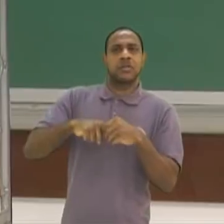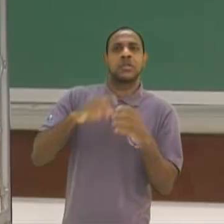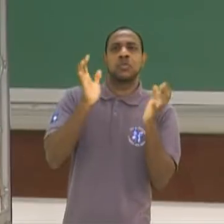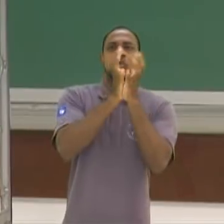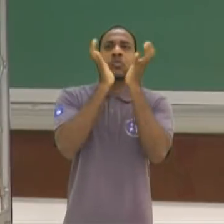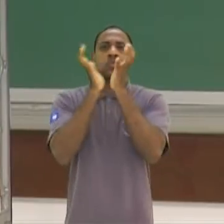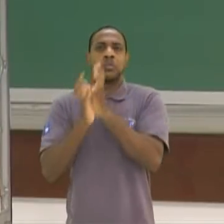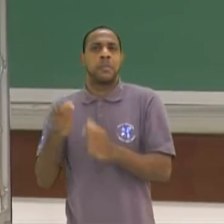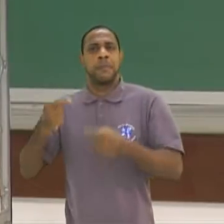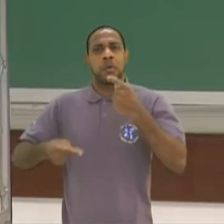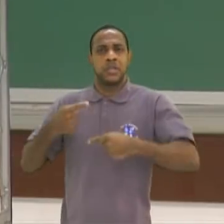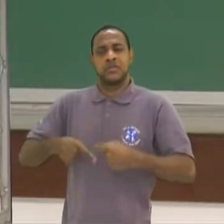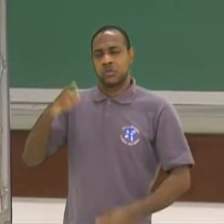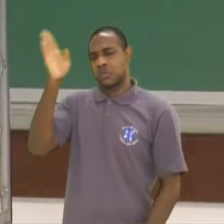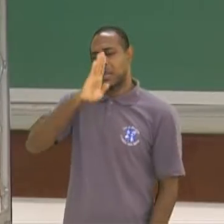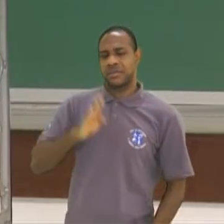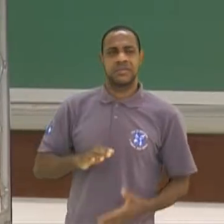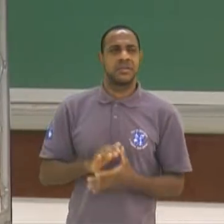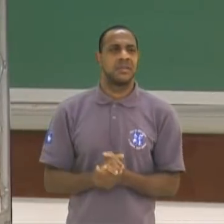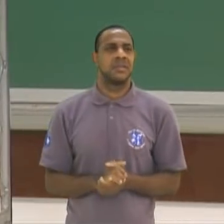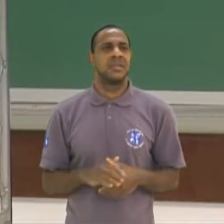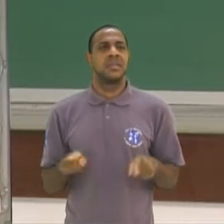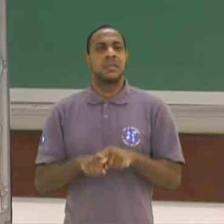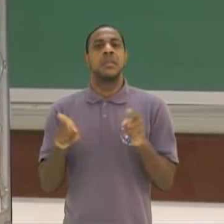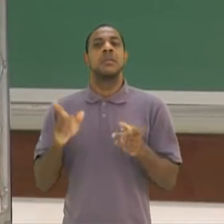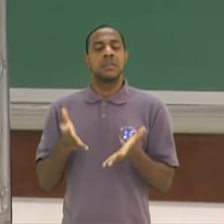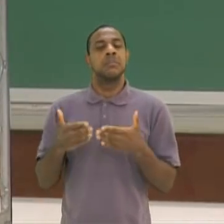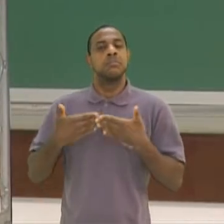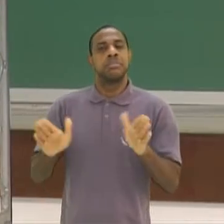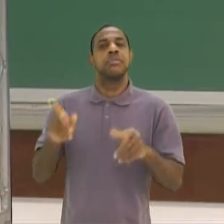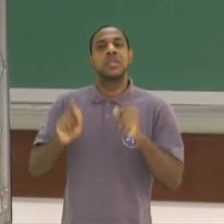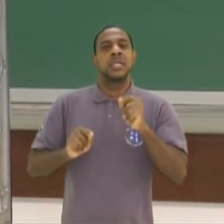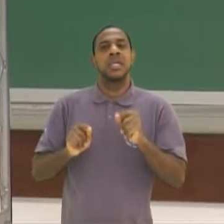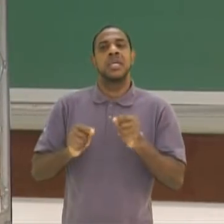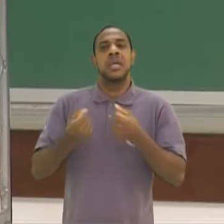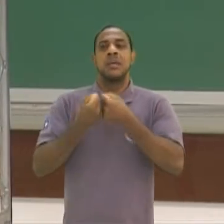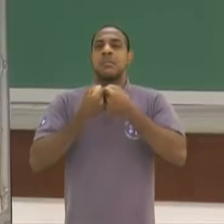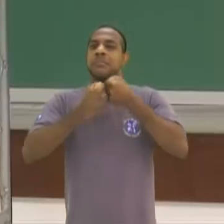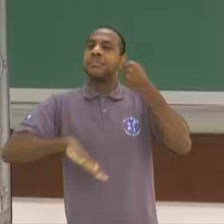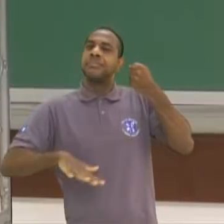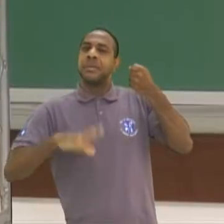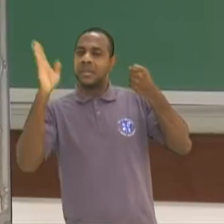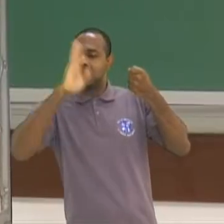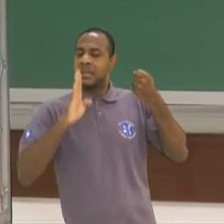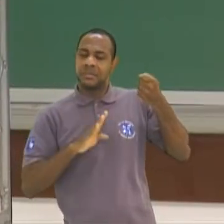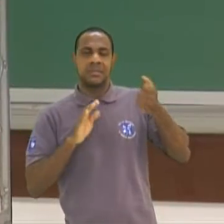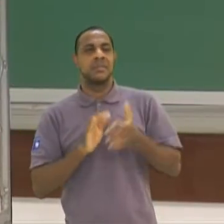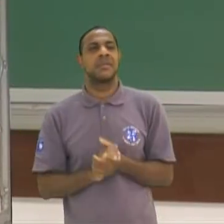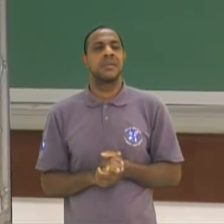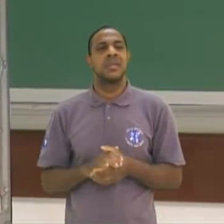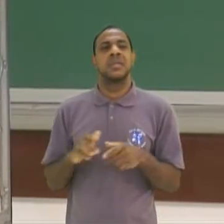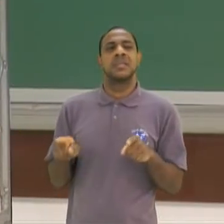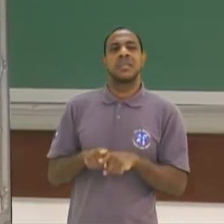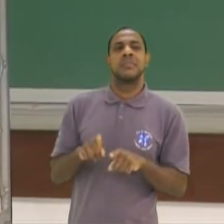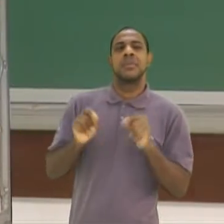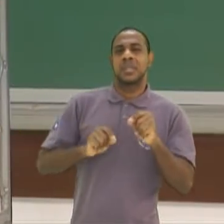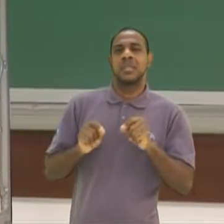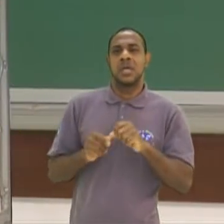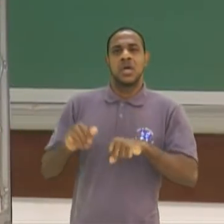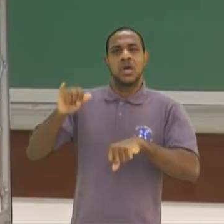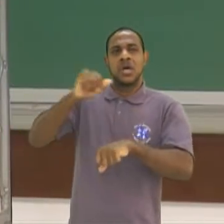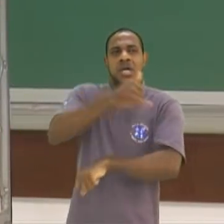Ele encaminhou, portanto, a reabertura democrática no Brasil. E o atentado ao Rio